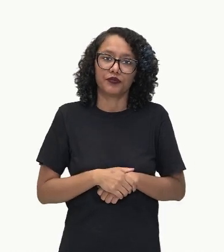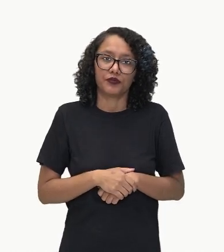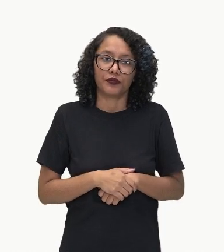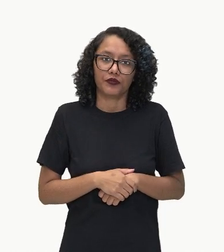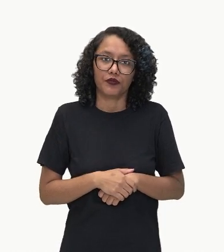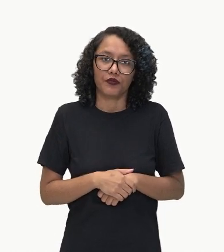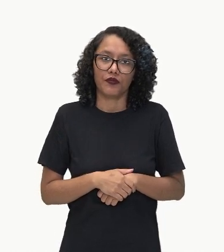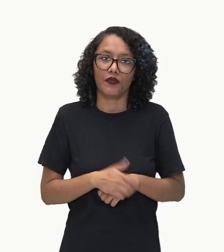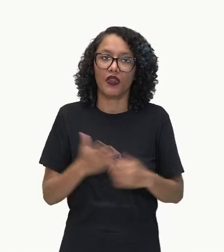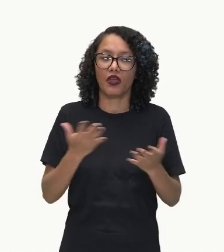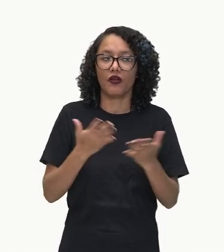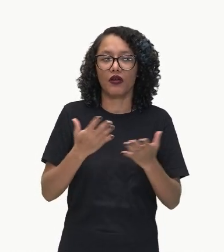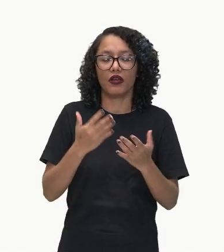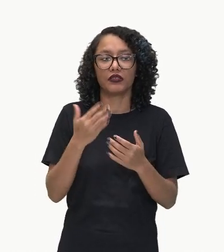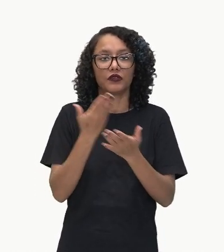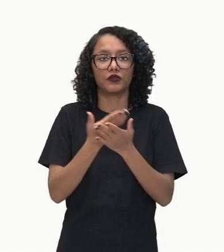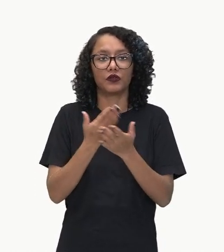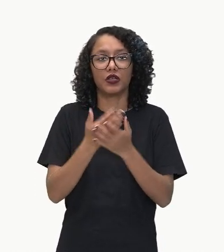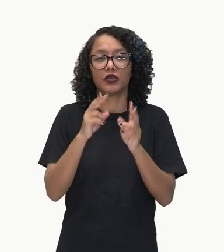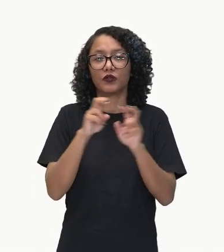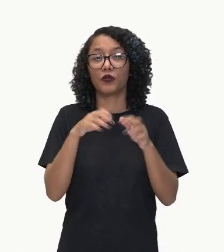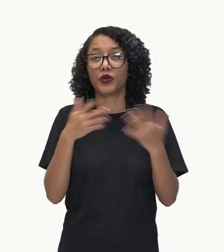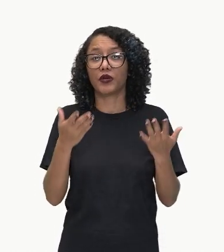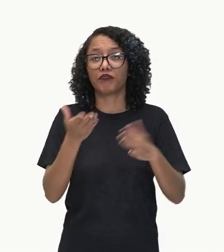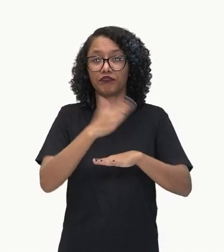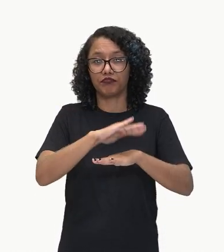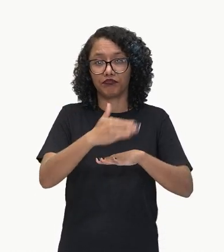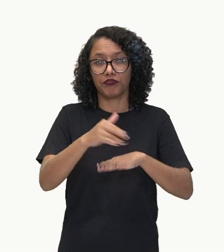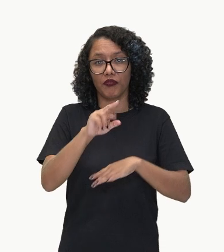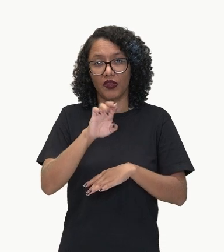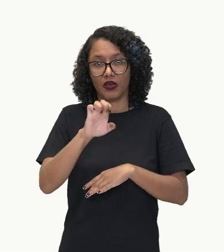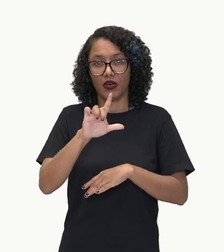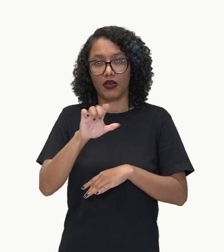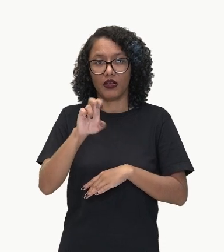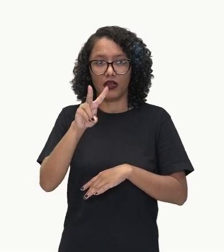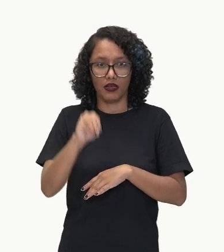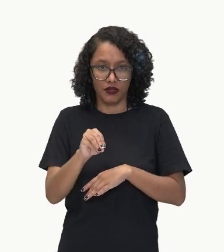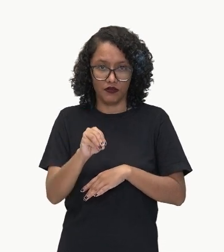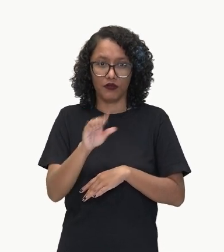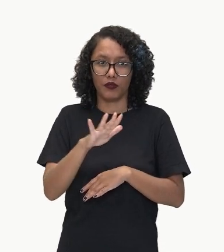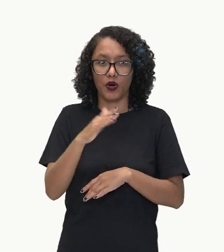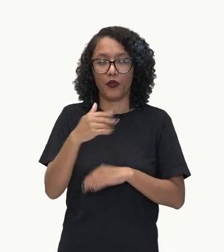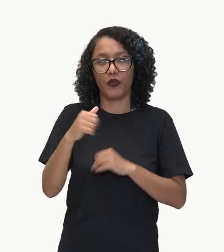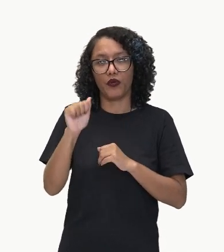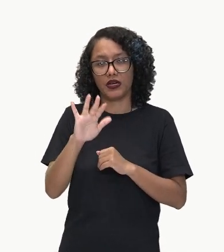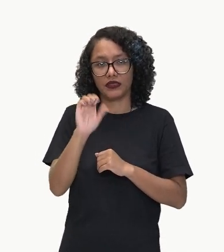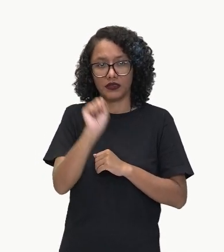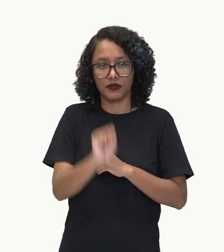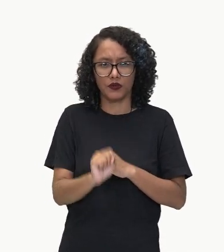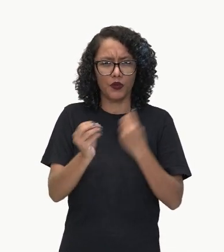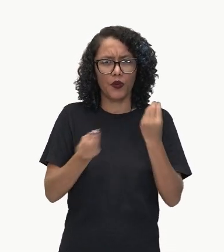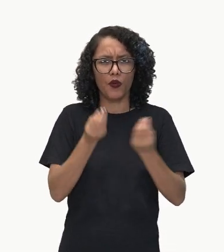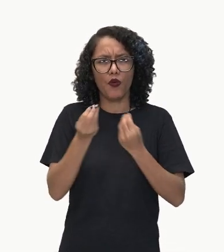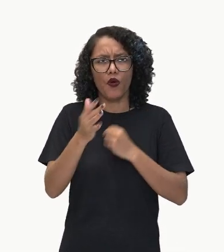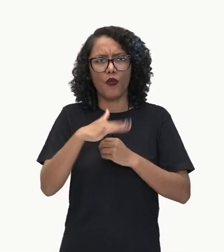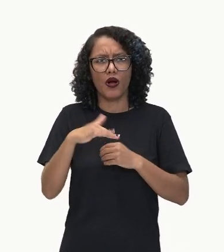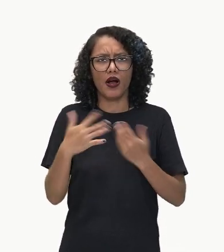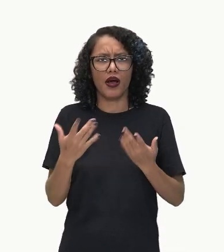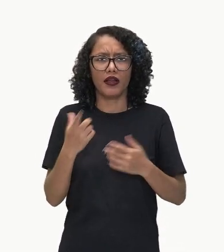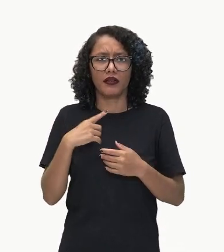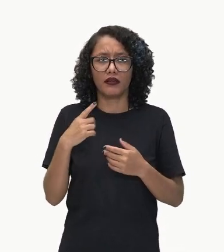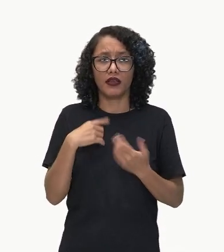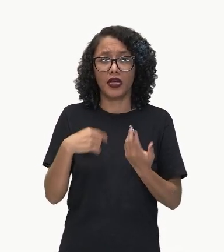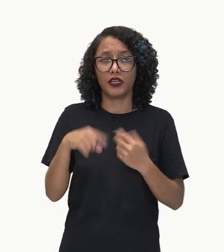para falar sobre o relevo da Ásia Meridional. Então, a região vai se apresentar 3 unidades